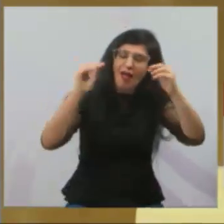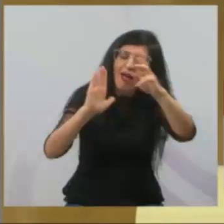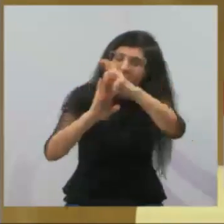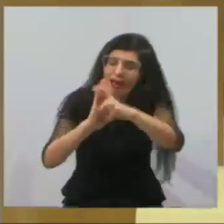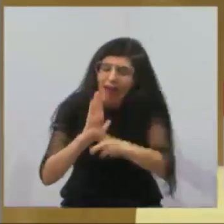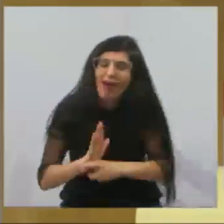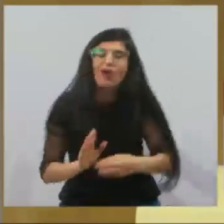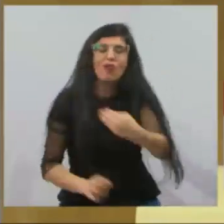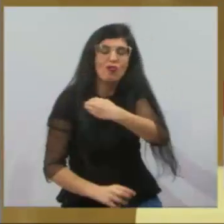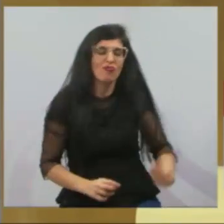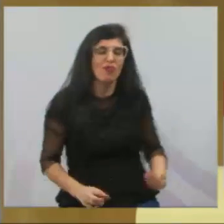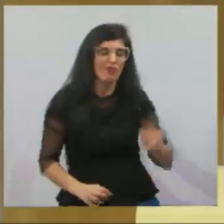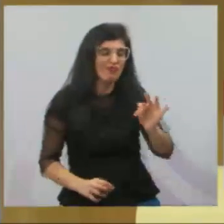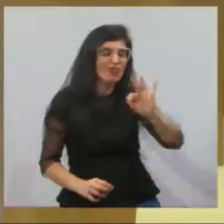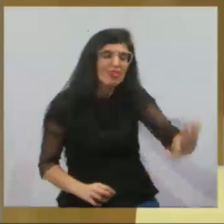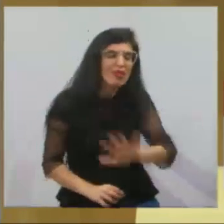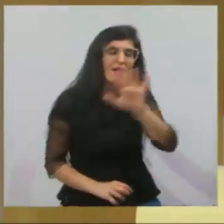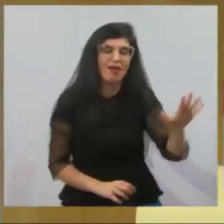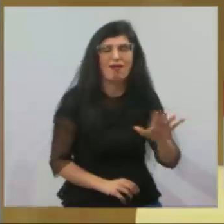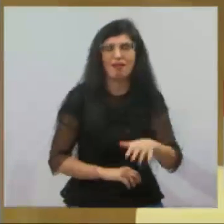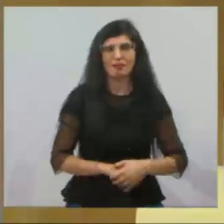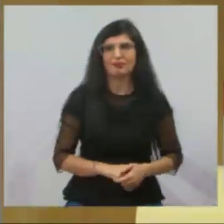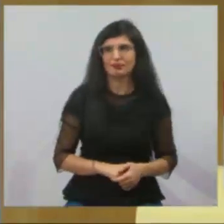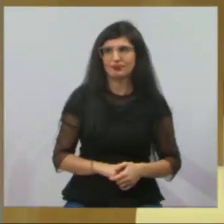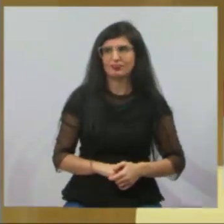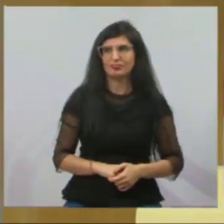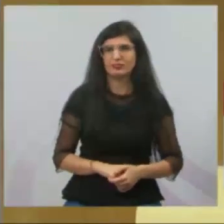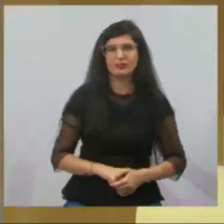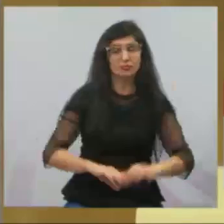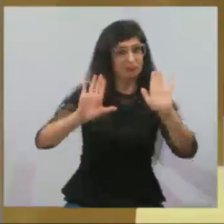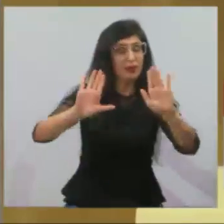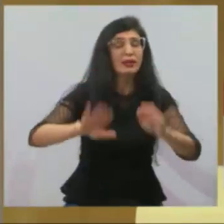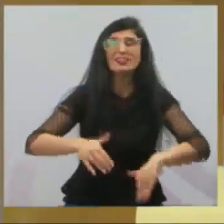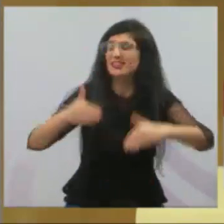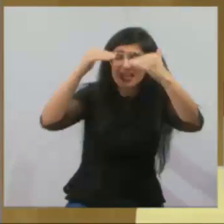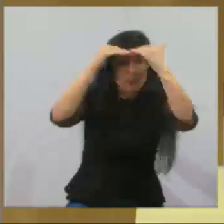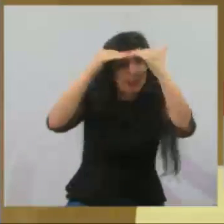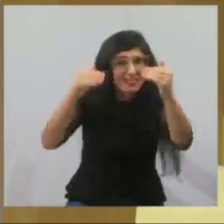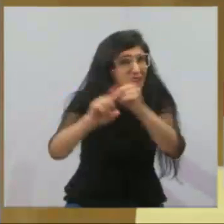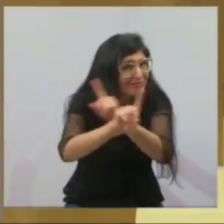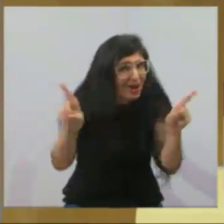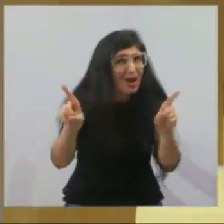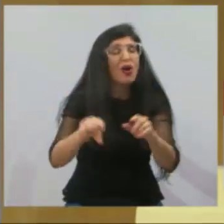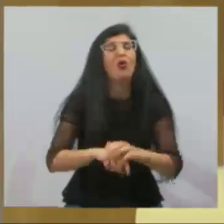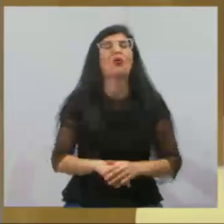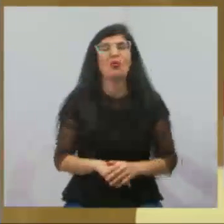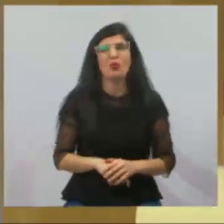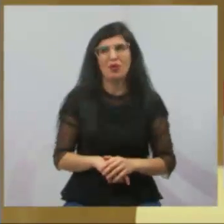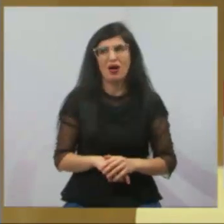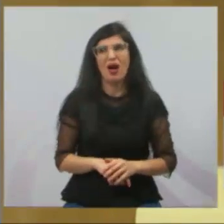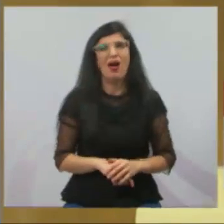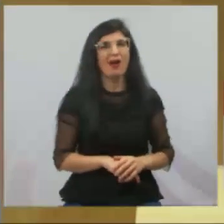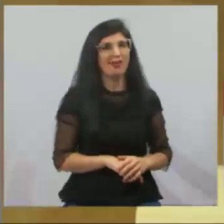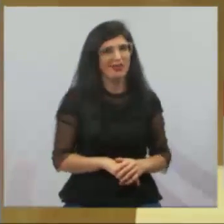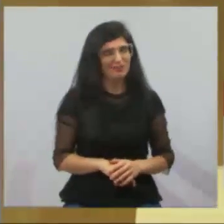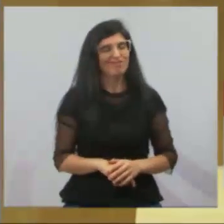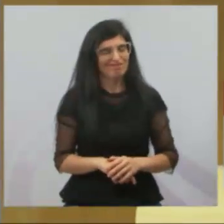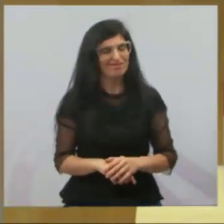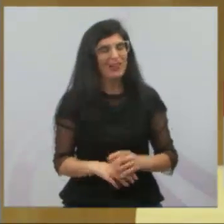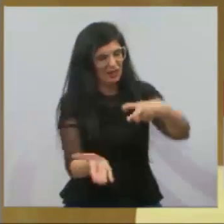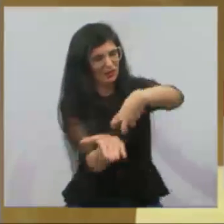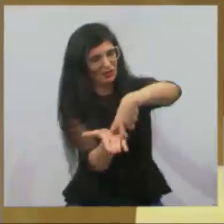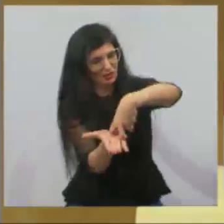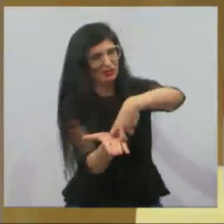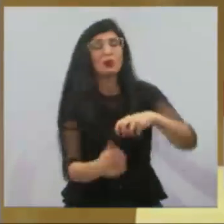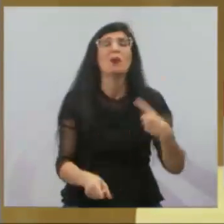você não obedecer, você vai ser punido por isso. Ele ainda está dizendo lá, vai ser punido por isso, você vai ter corte de verbas para o município. No momento